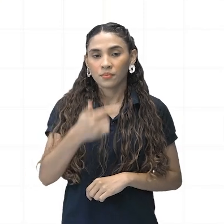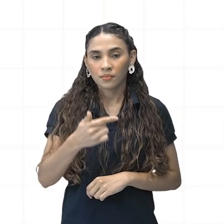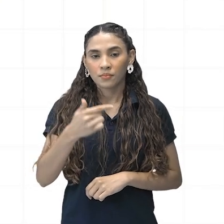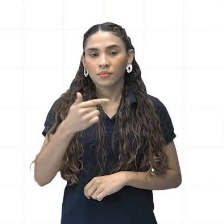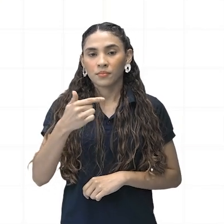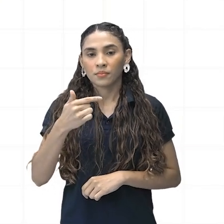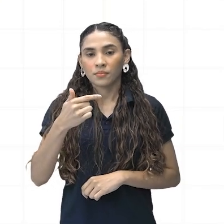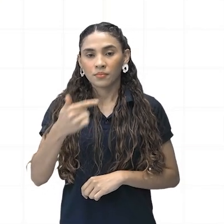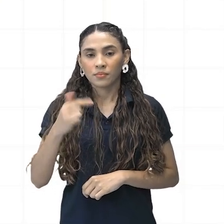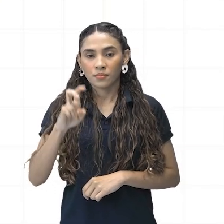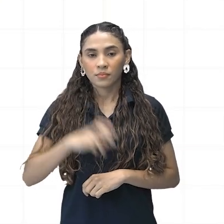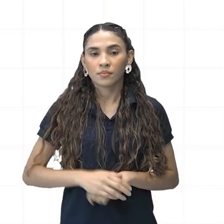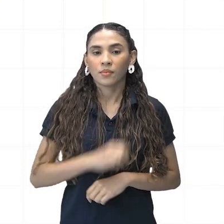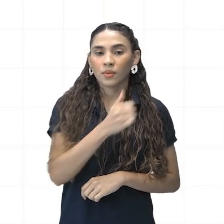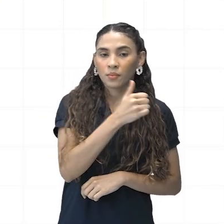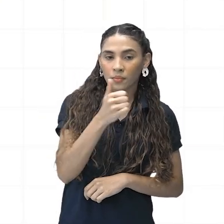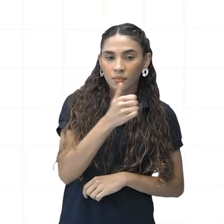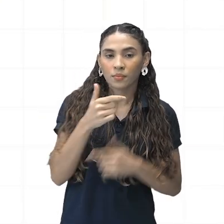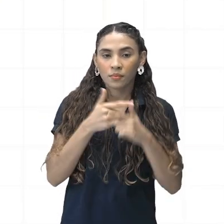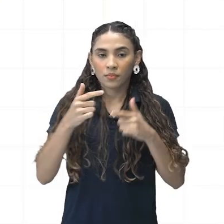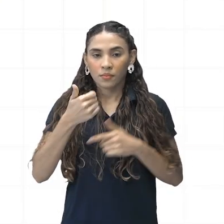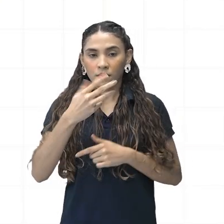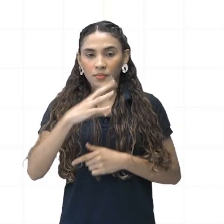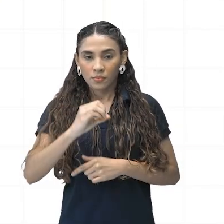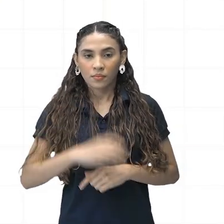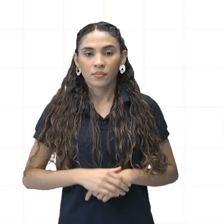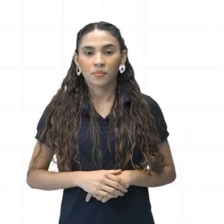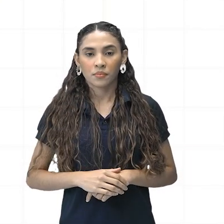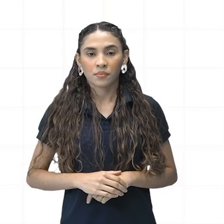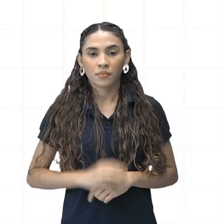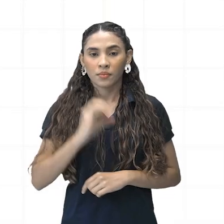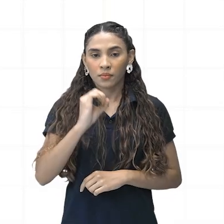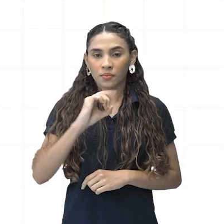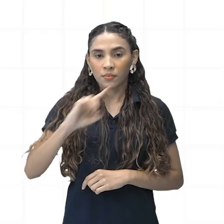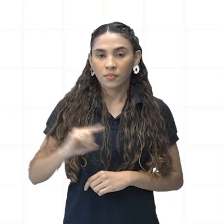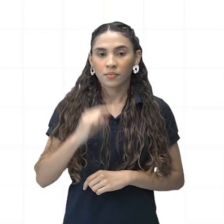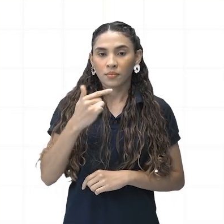0,225. 11 dividido por 40 dá